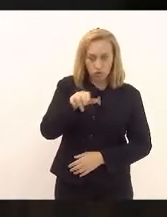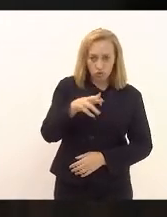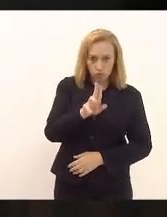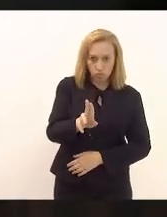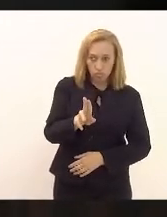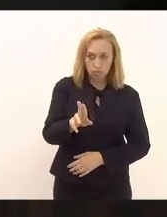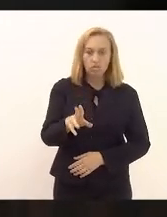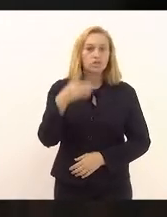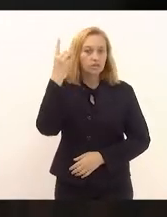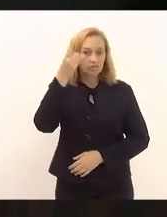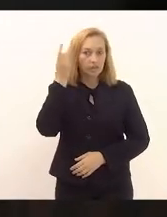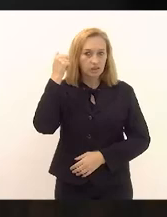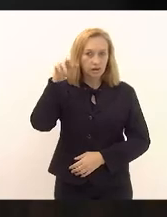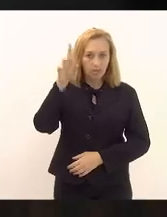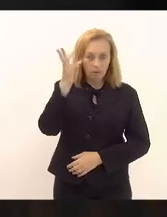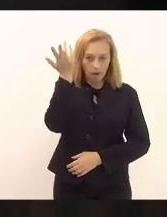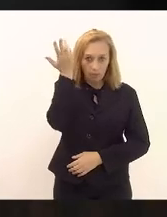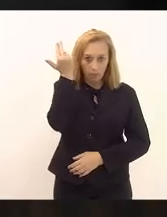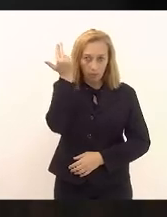deputado Eliomar,